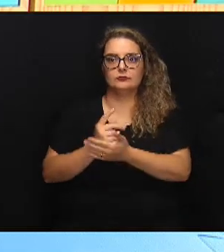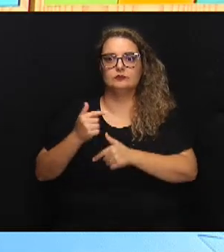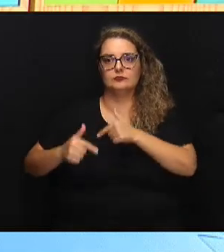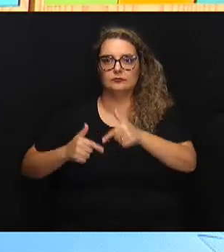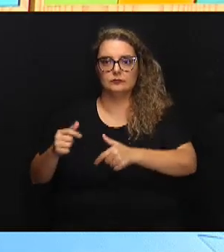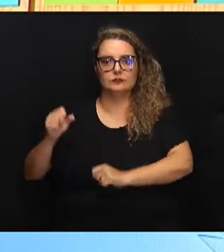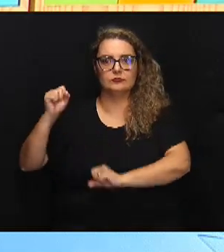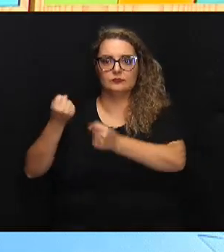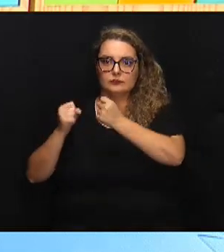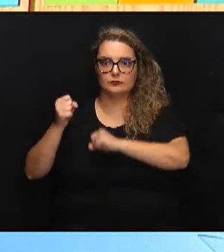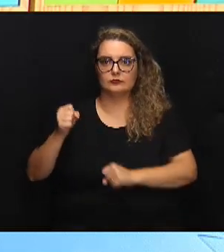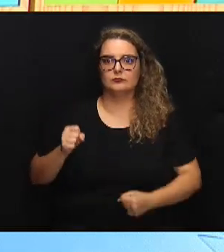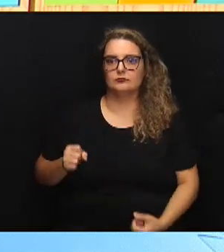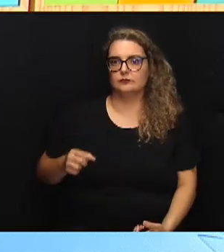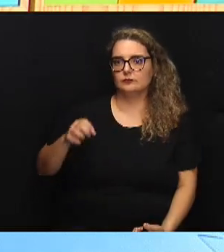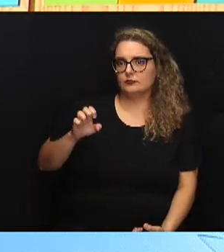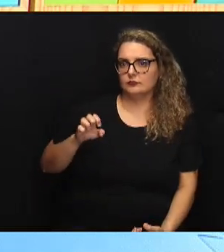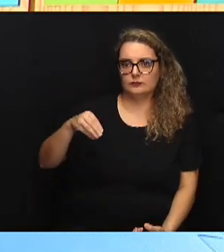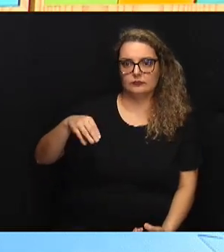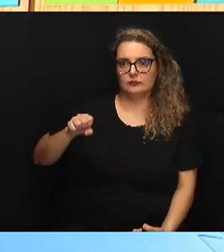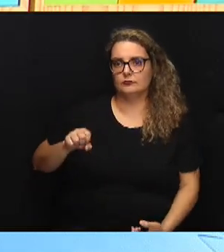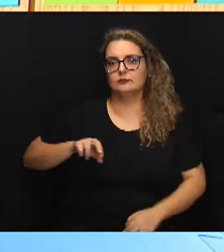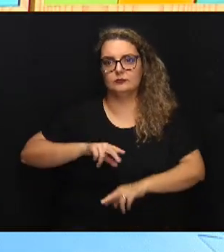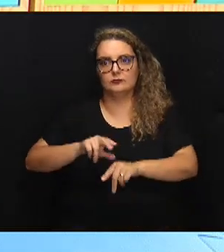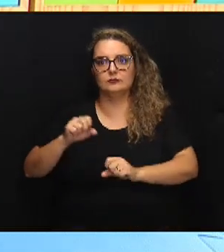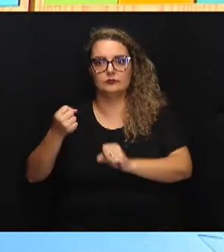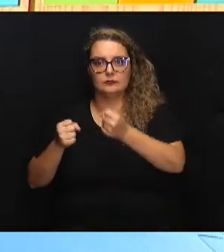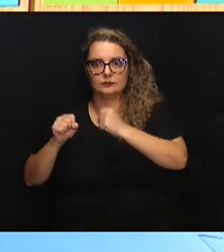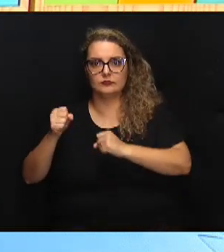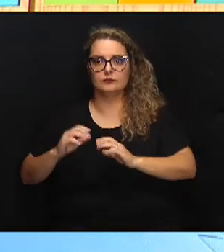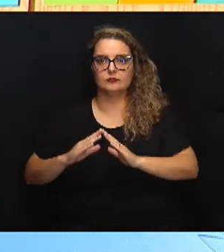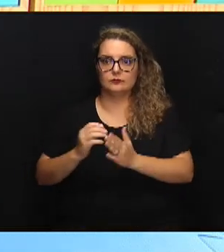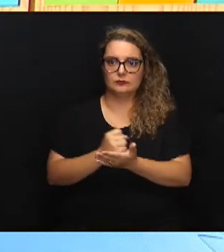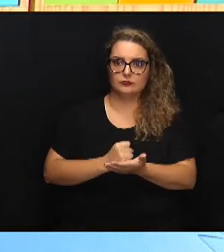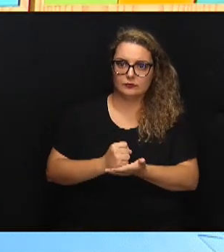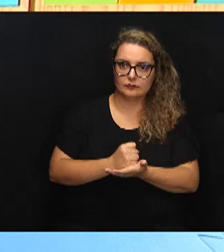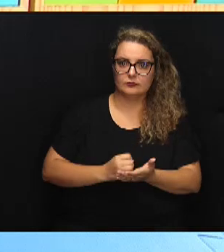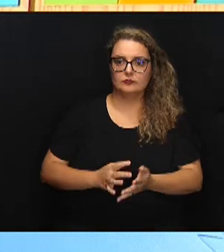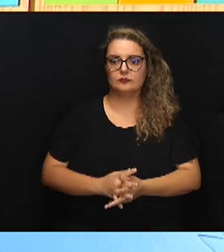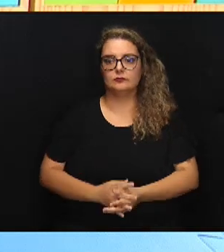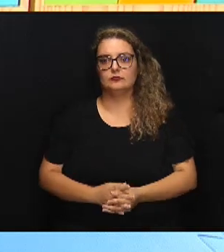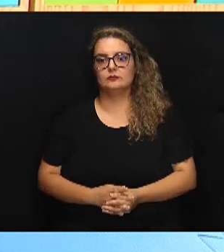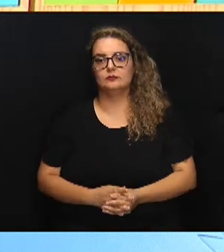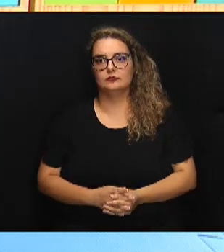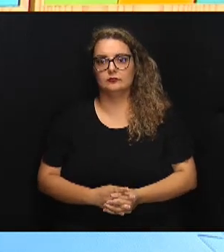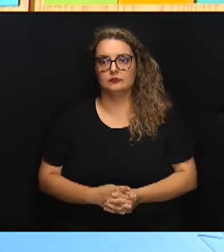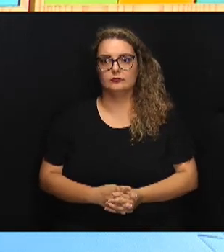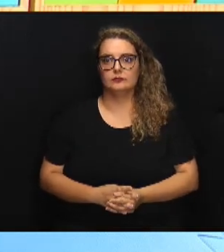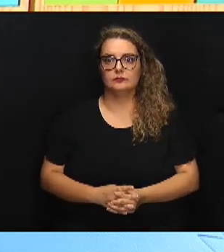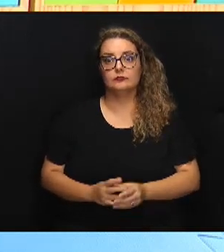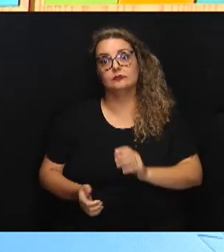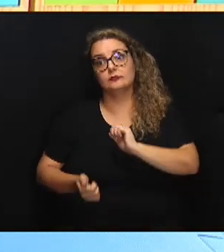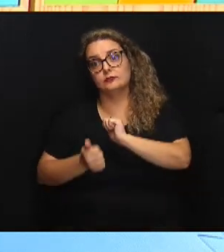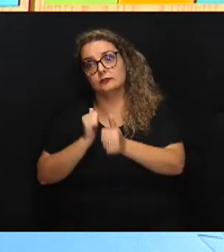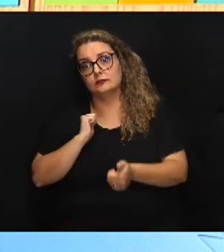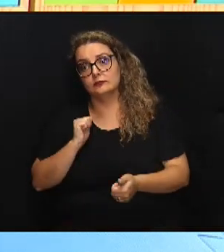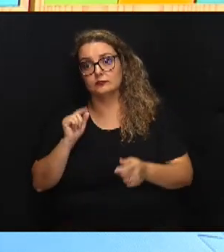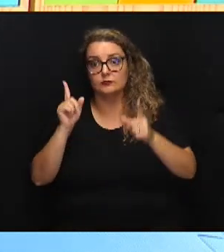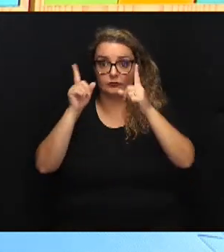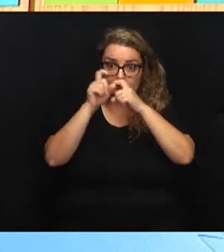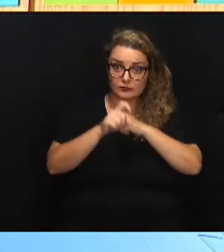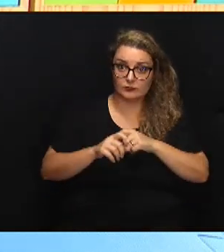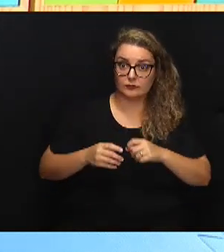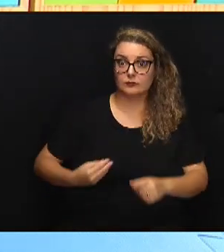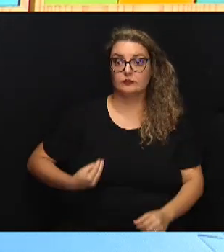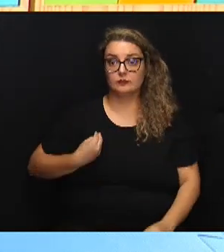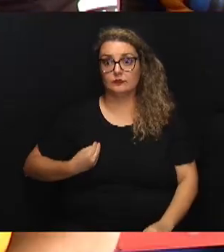Então, eu trabalhei na MS, trabalhei em diversas indústrias farmacêuticas, né? E só que o esporte é difícil de você viver